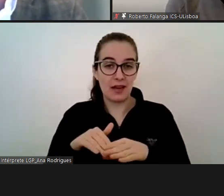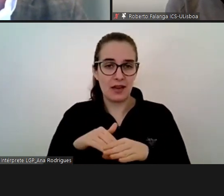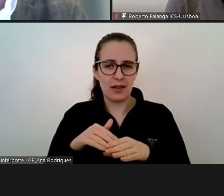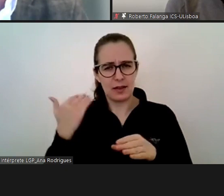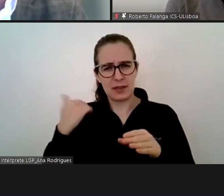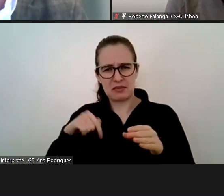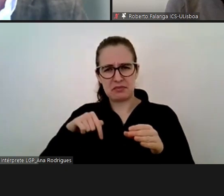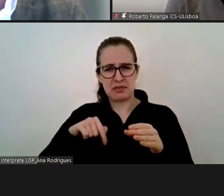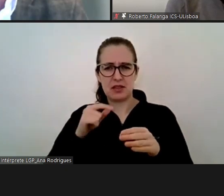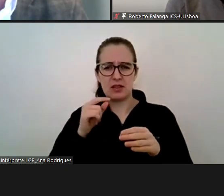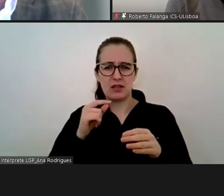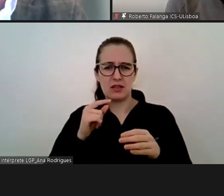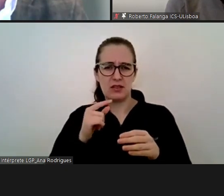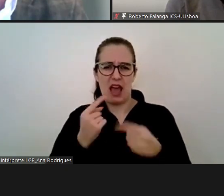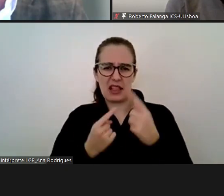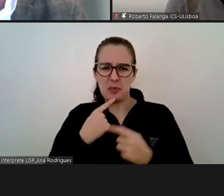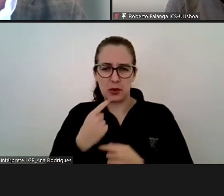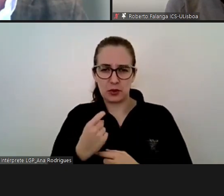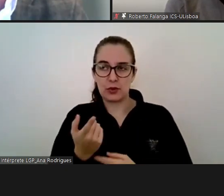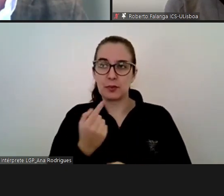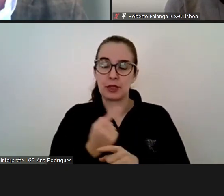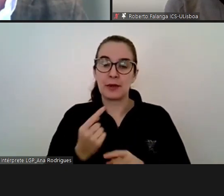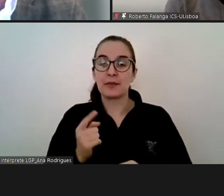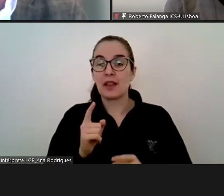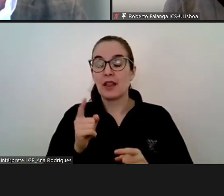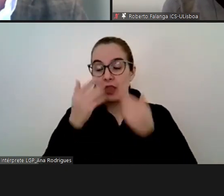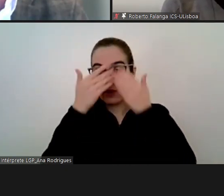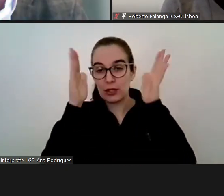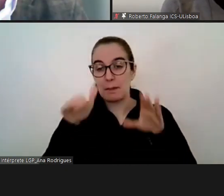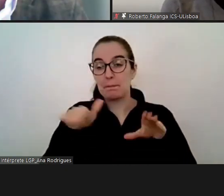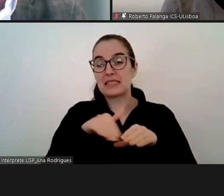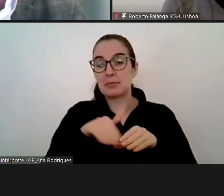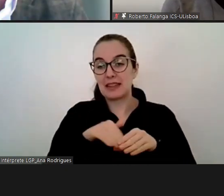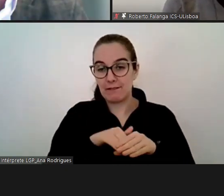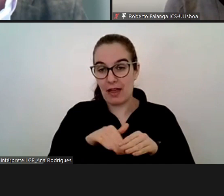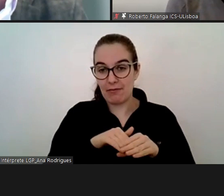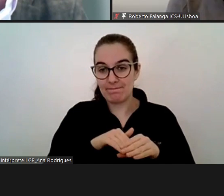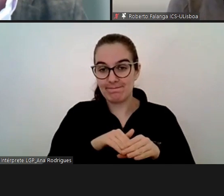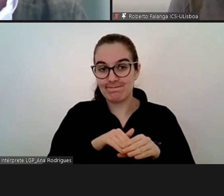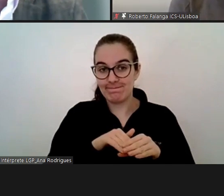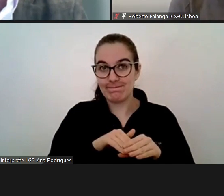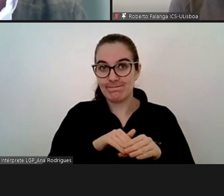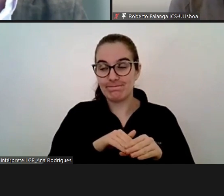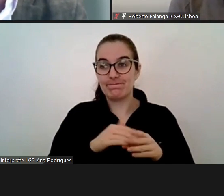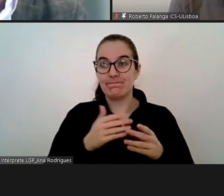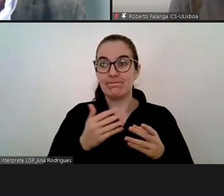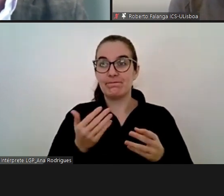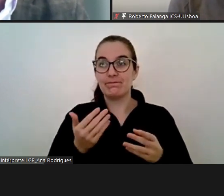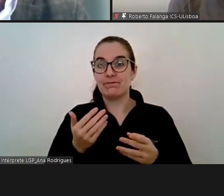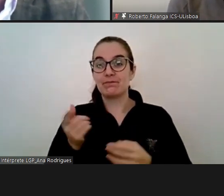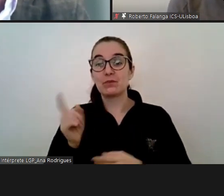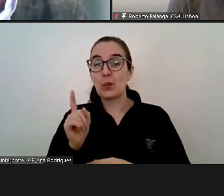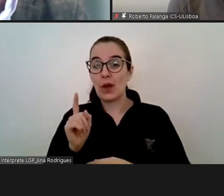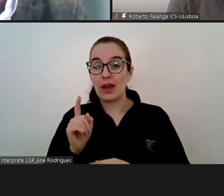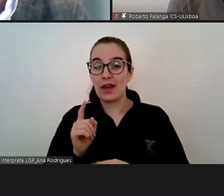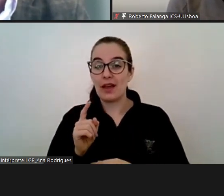da audiência, que nós aqui, quando estamos a falar de democracia participativa, não estamos a falar nem de consultas,